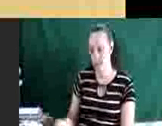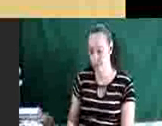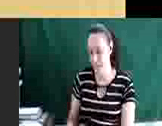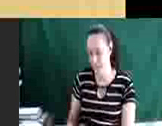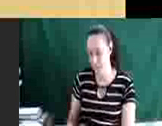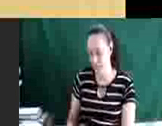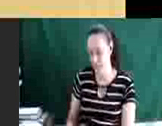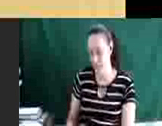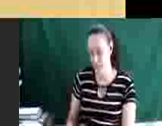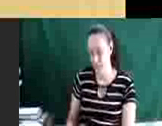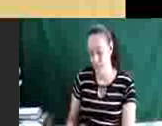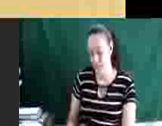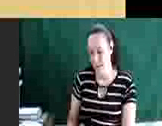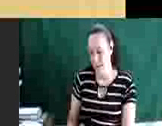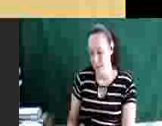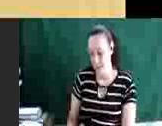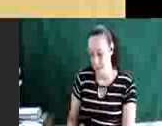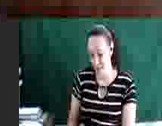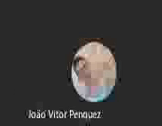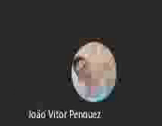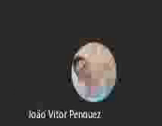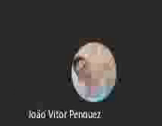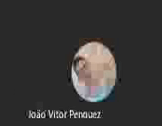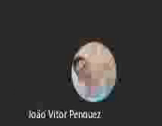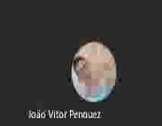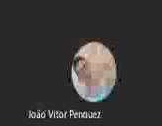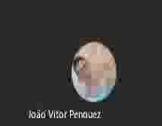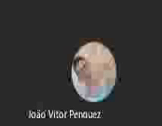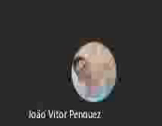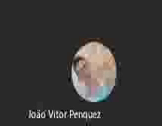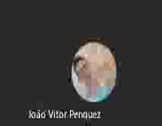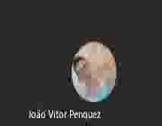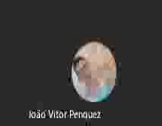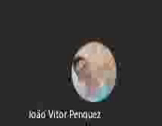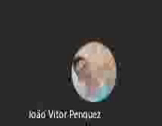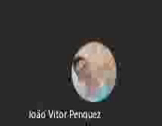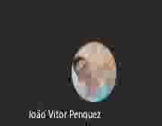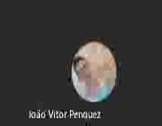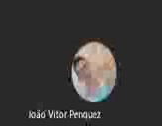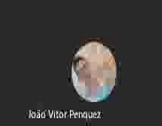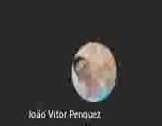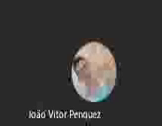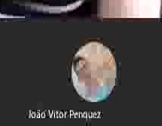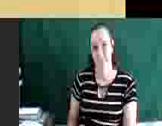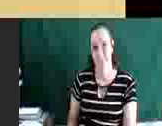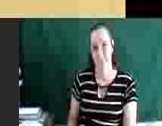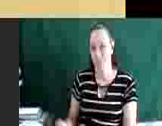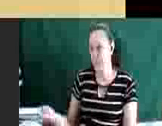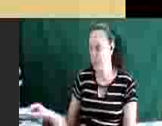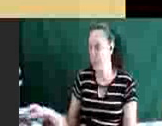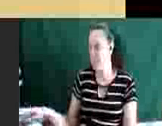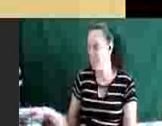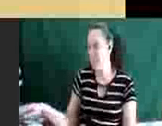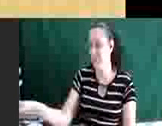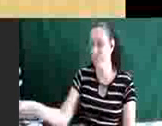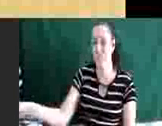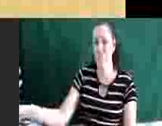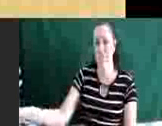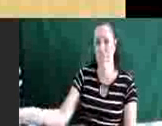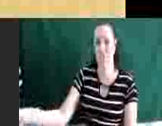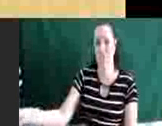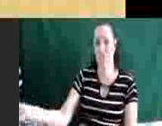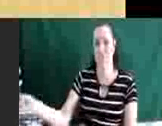ferramentas, né, nessas três vertentes aqui de aplicações, só que esses três de baixo aqui ensina você a desenvolver a ferramenta,